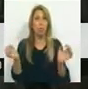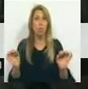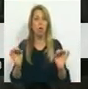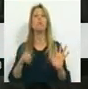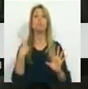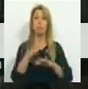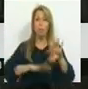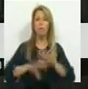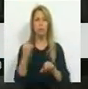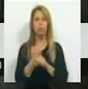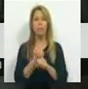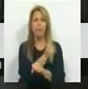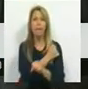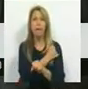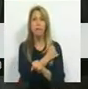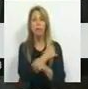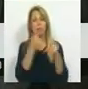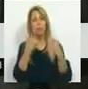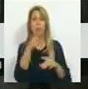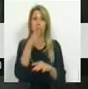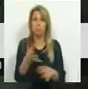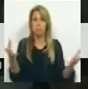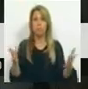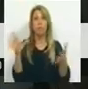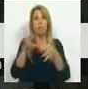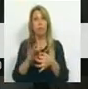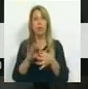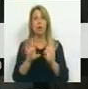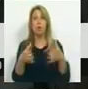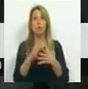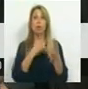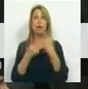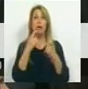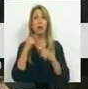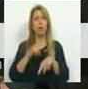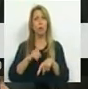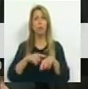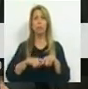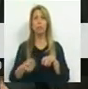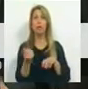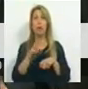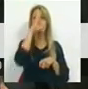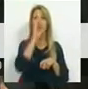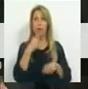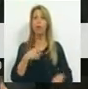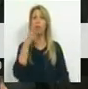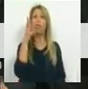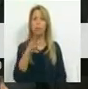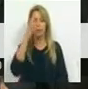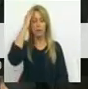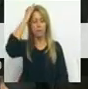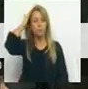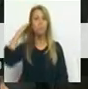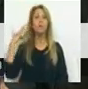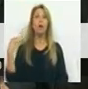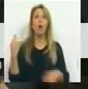nosso trabalho de casa e apenas referindo-me a comissões de inquérito da passada legislatura, eu tenho a dizer o seguinte. Houve